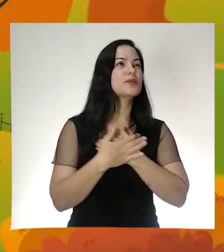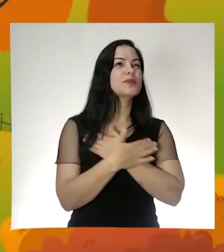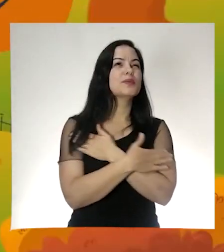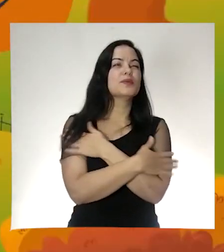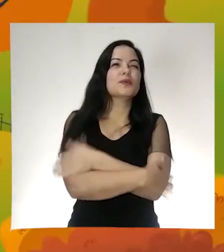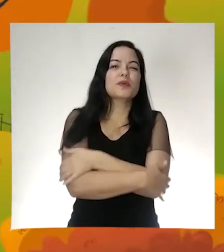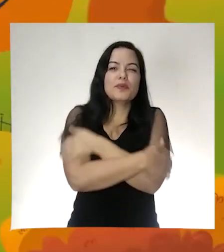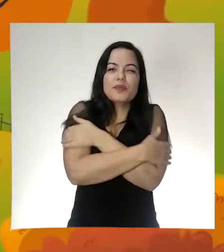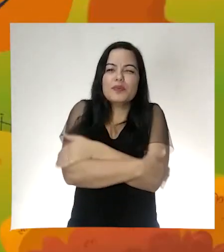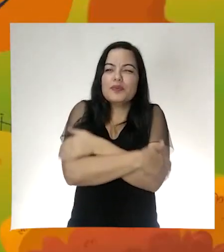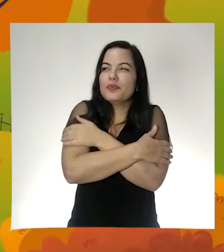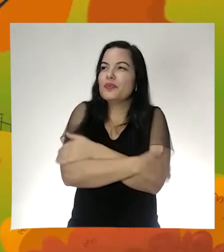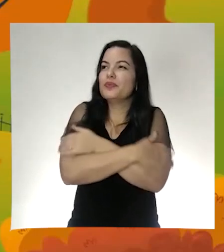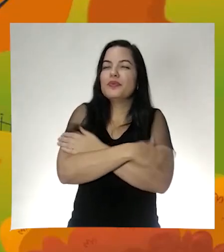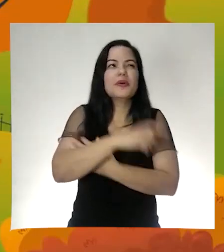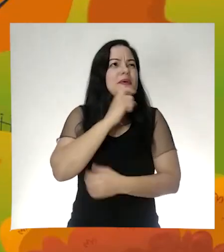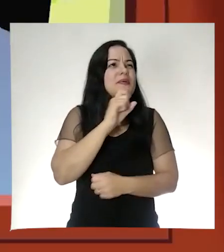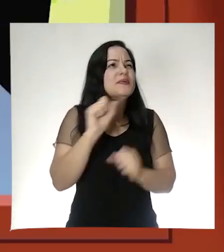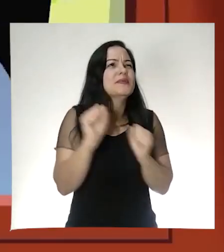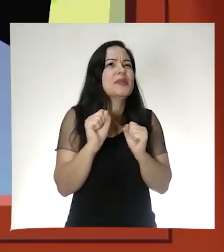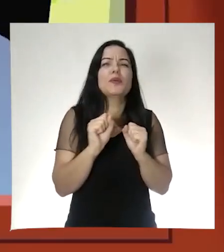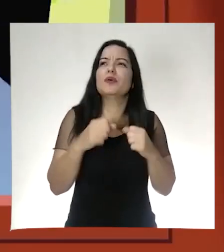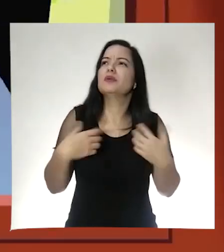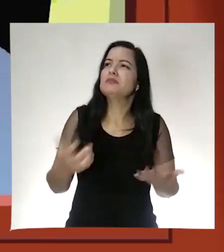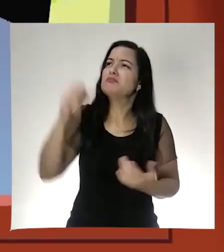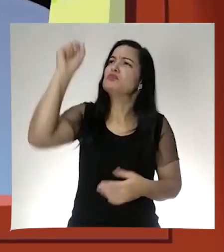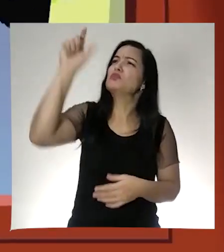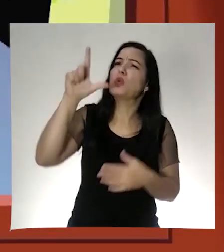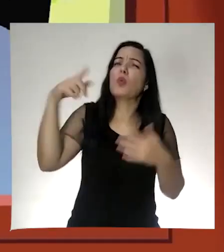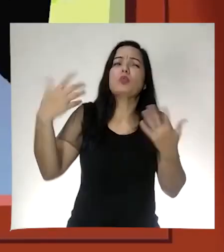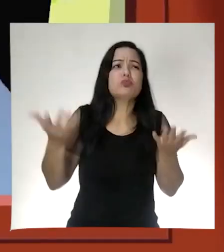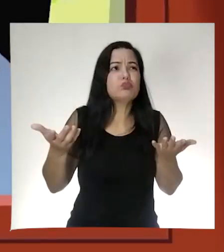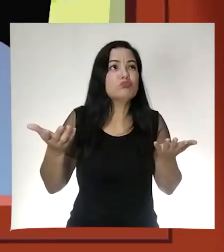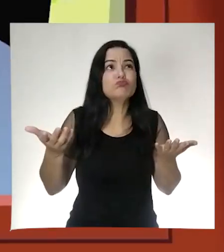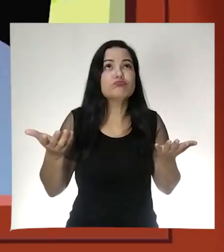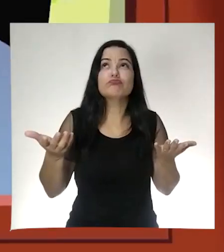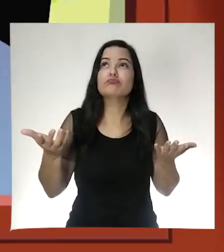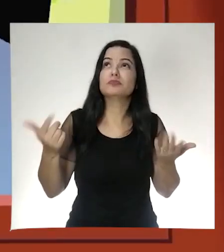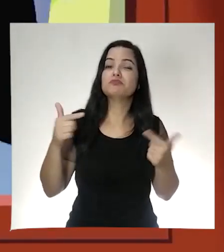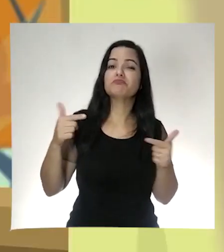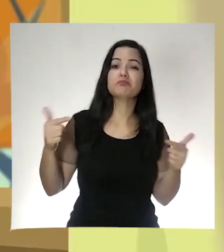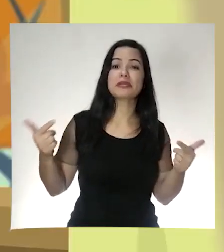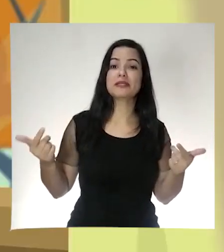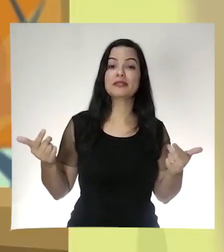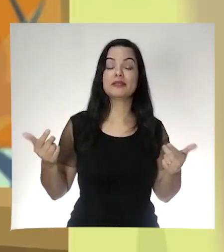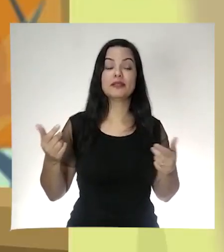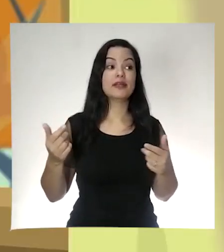Que frio! Cadê o sol?